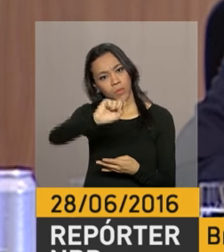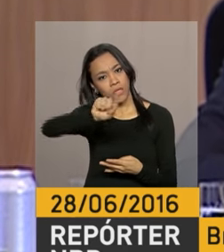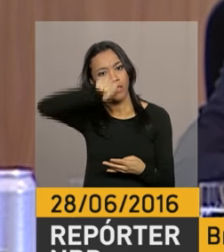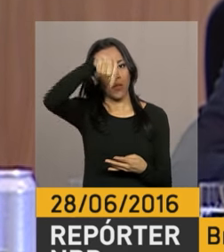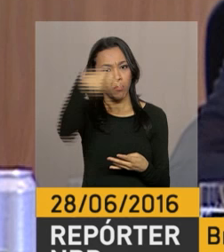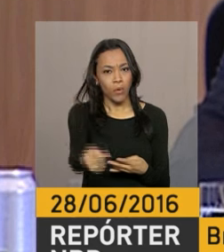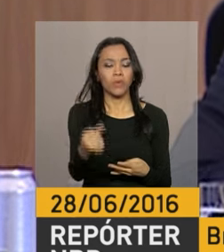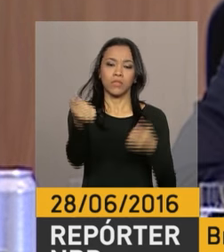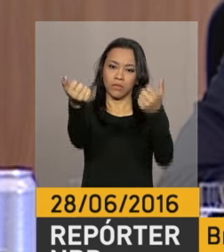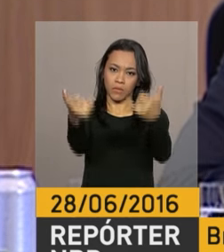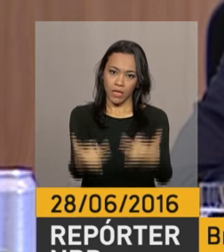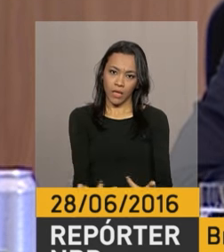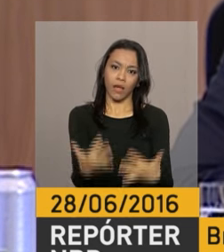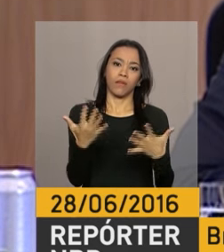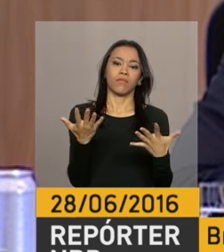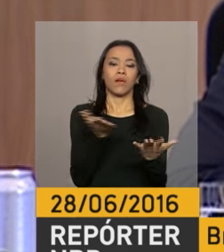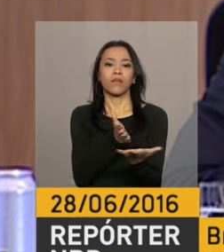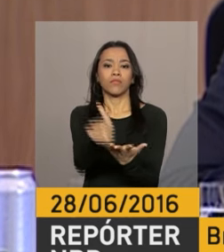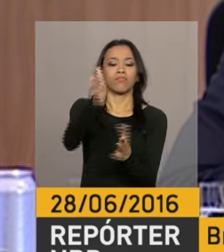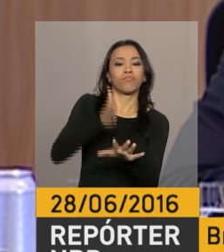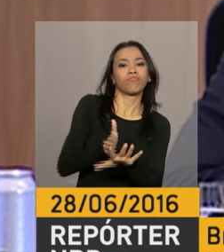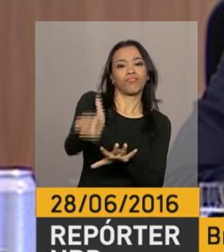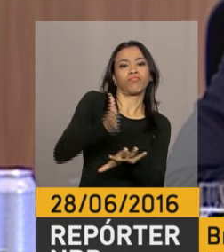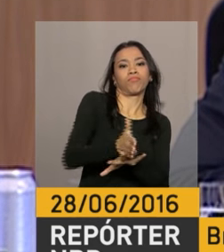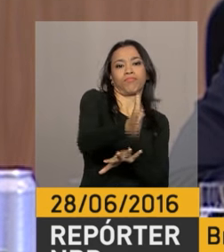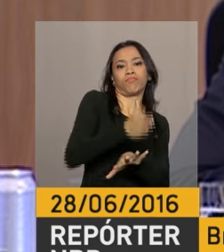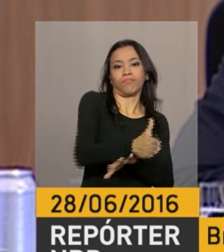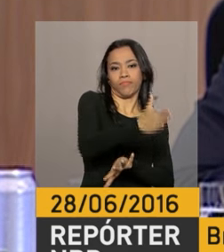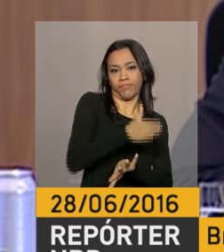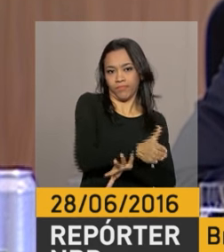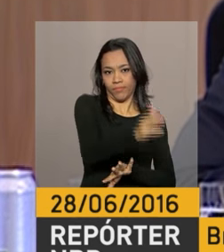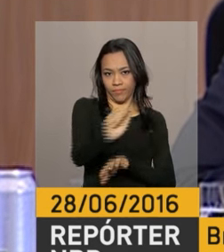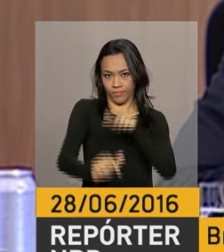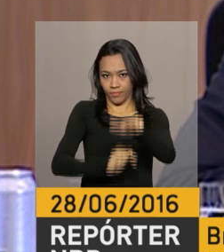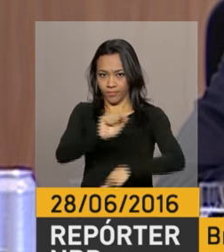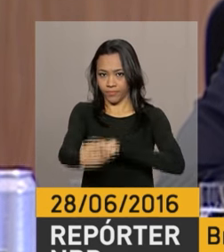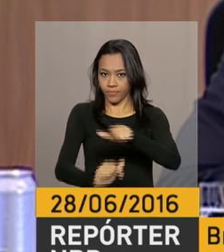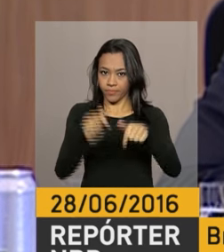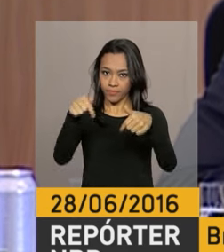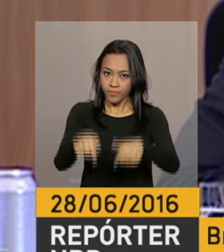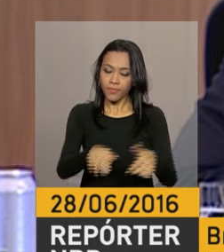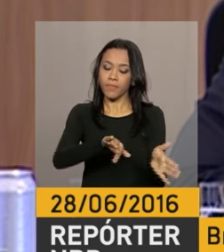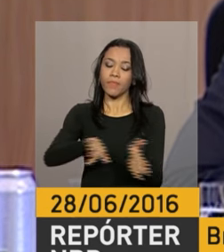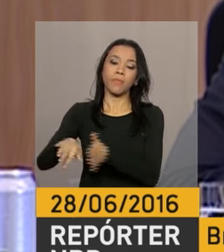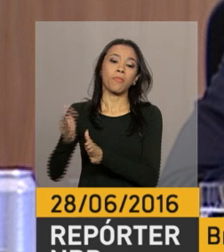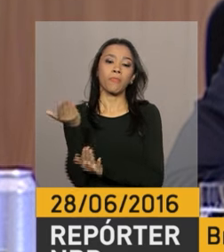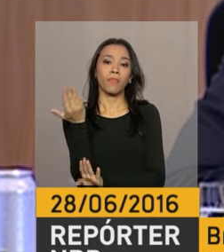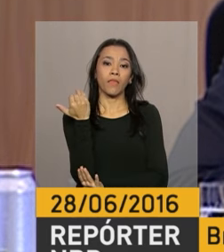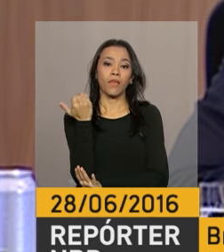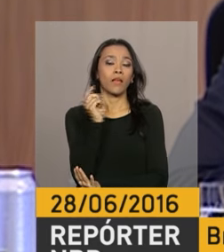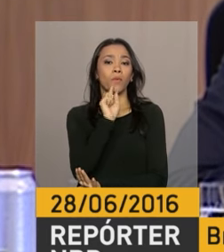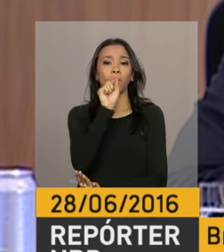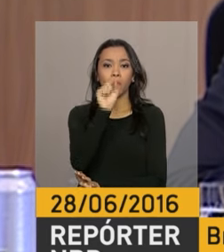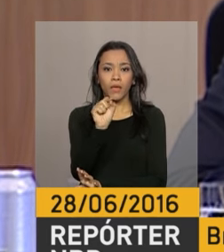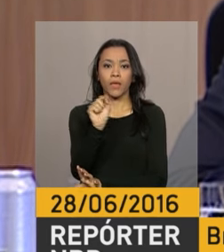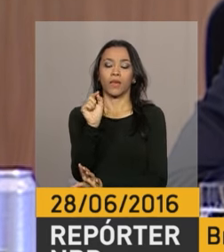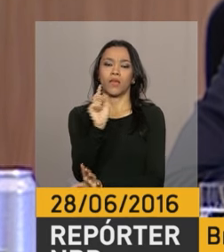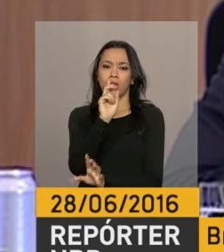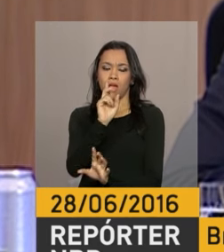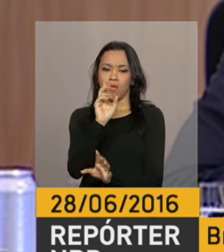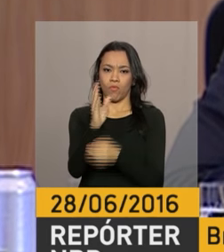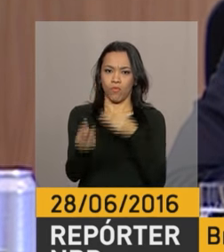depois. Então, eu vou ler um pouco esses... Na verdade, eram 3 parágrafos que falavam do regime de meta de